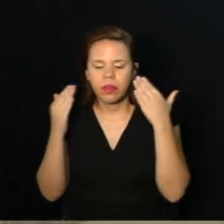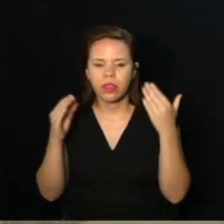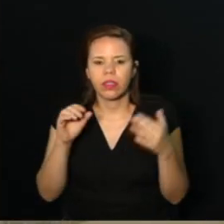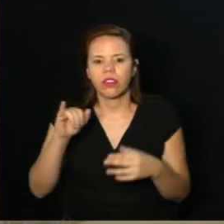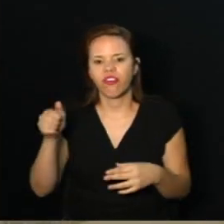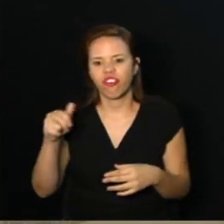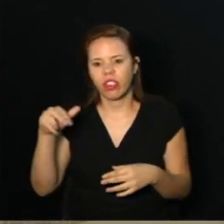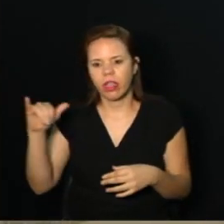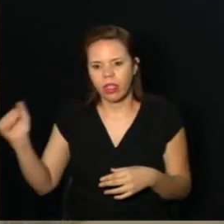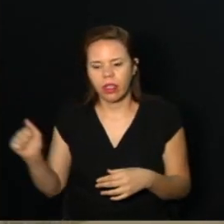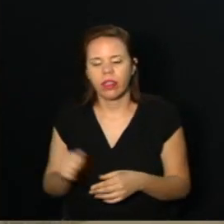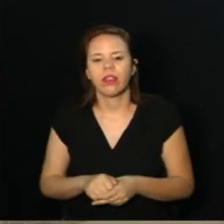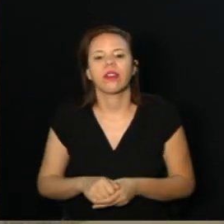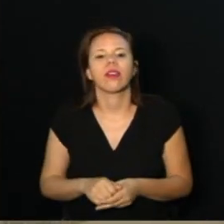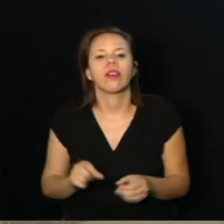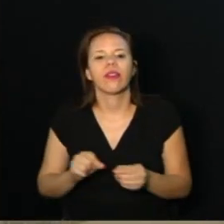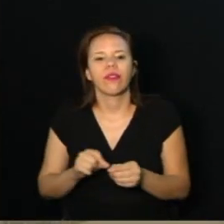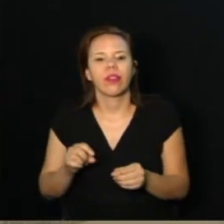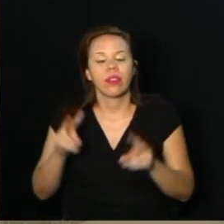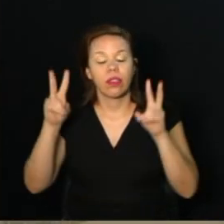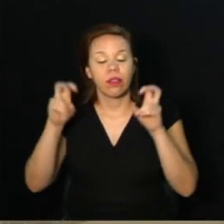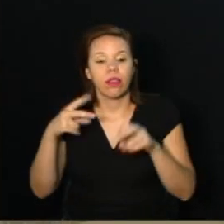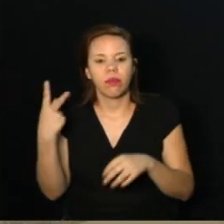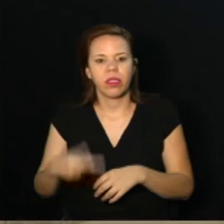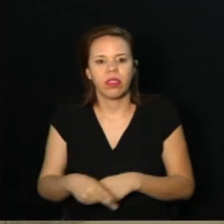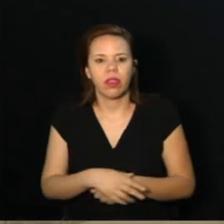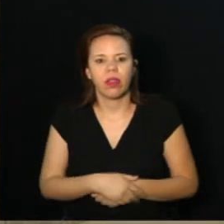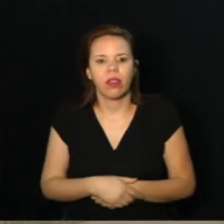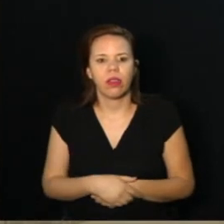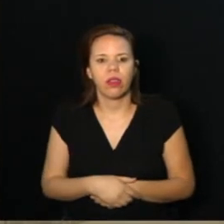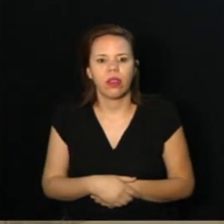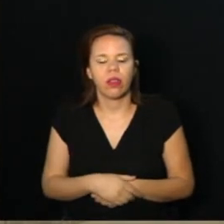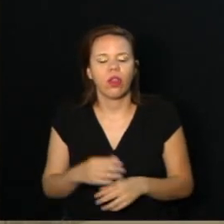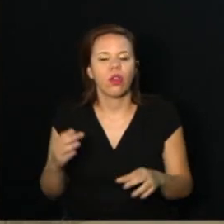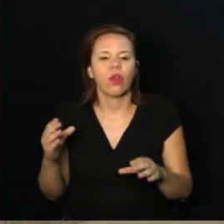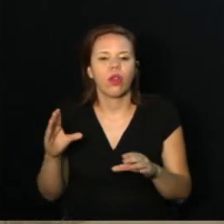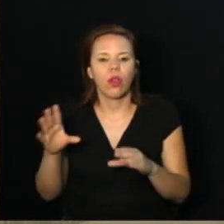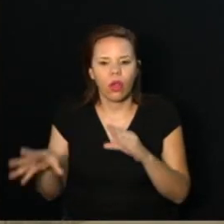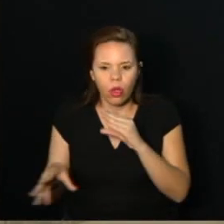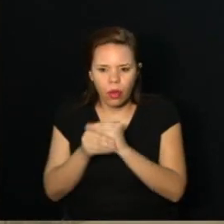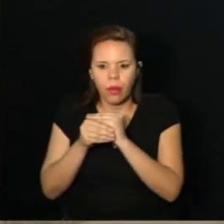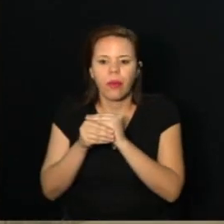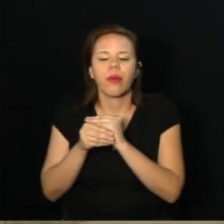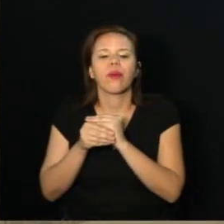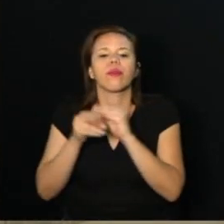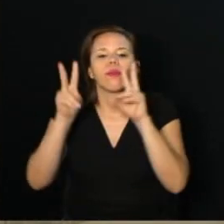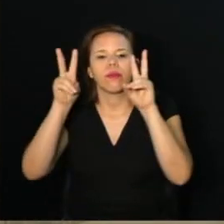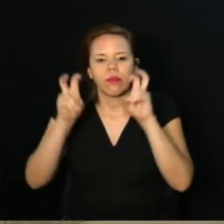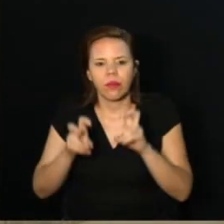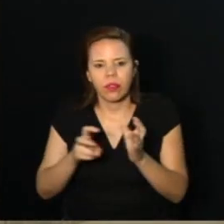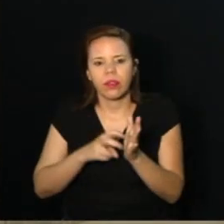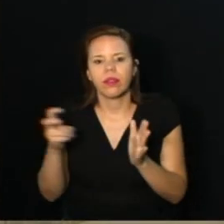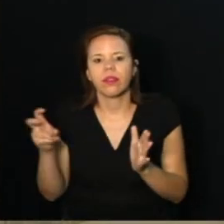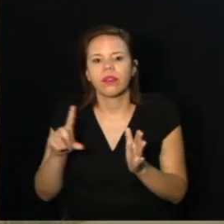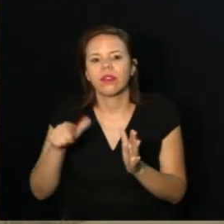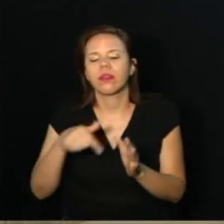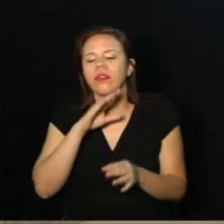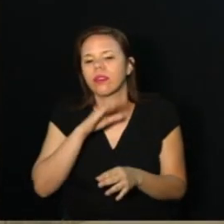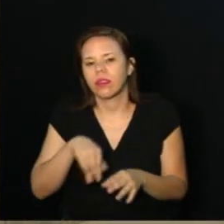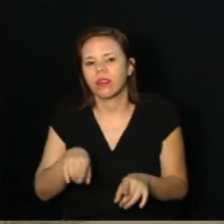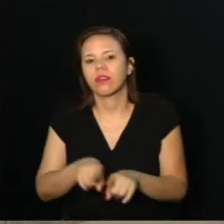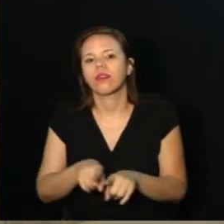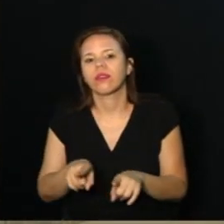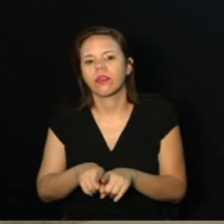Augusto fará, dentro do tema dela, o complemento dos temas da manhã e na parte da